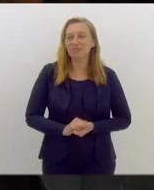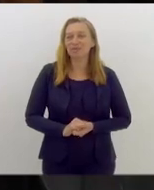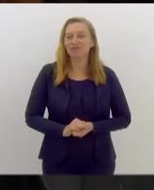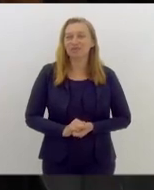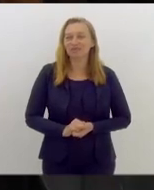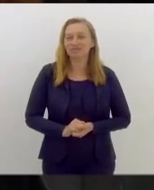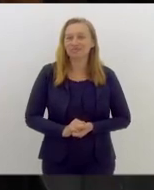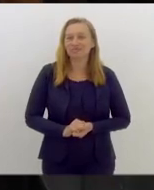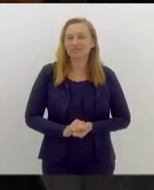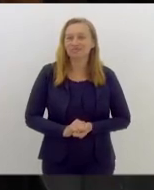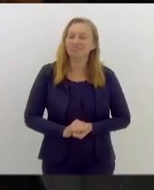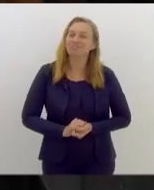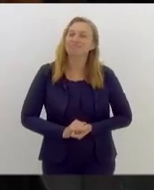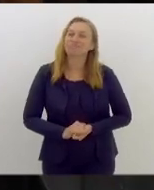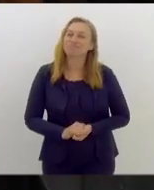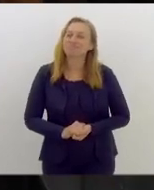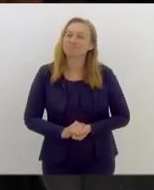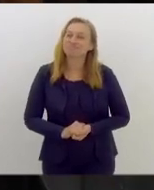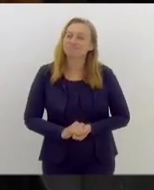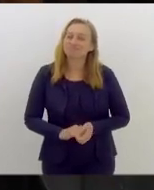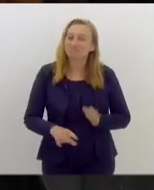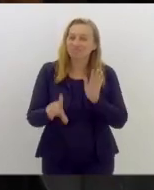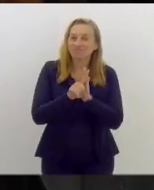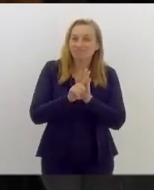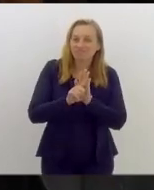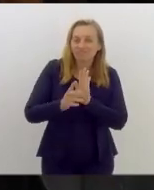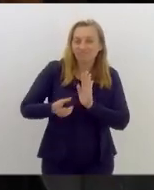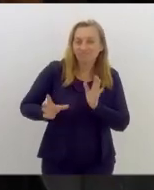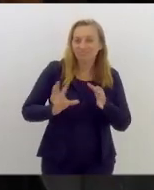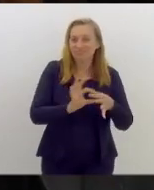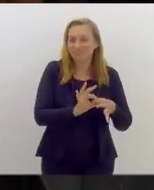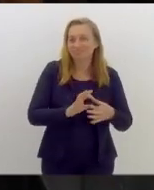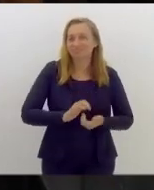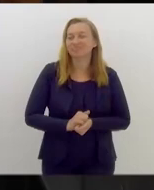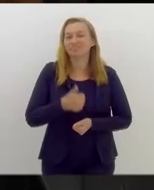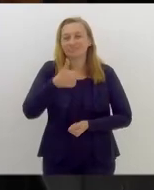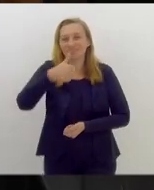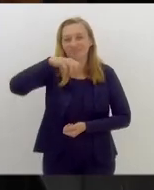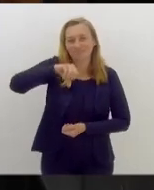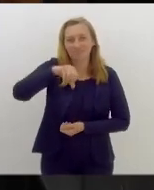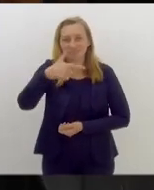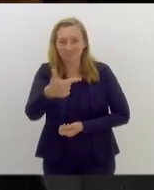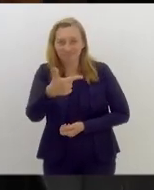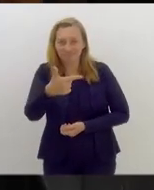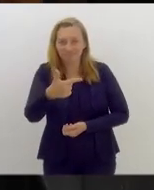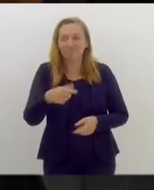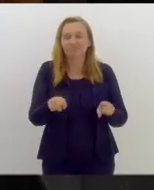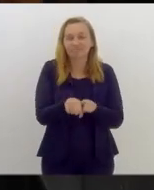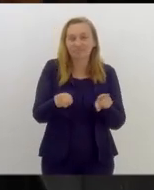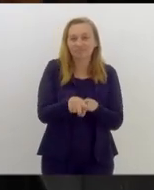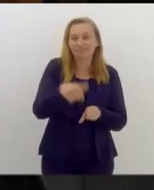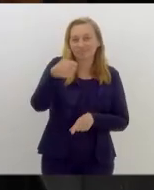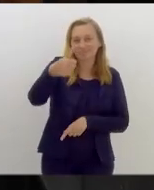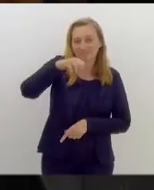as malfadadas leis complementares 192 e